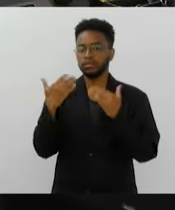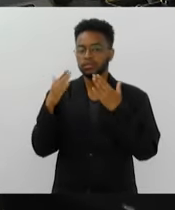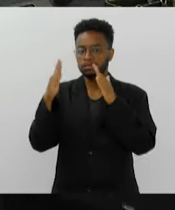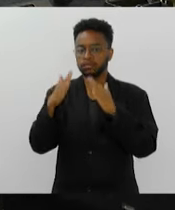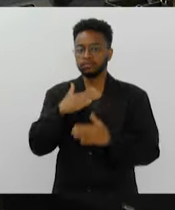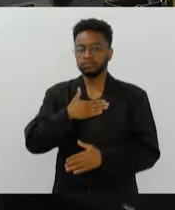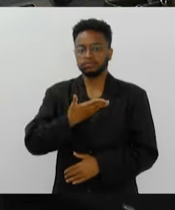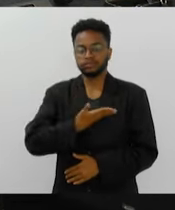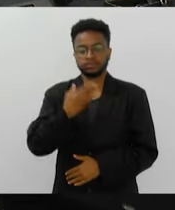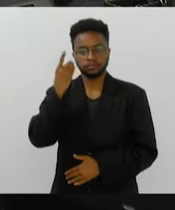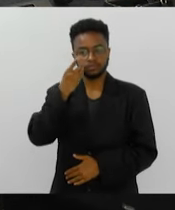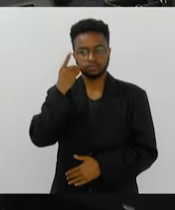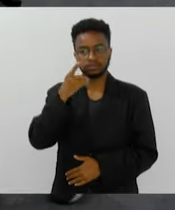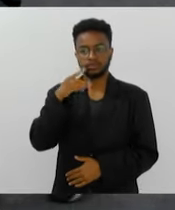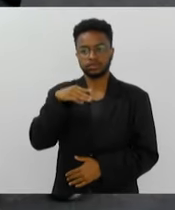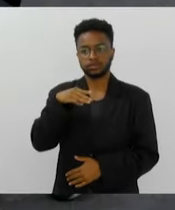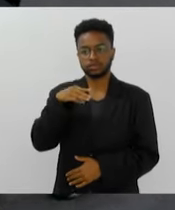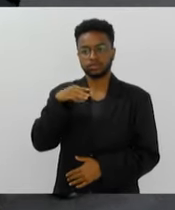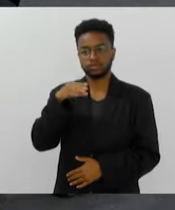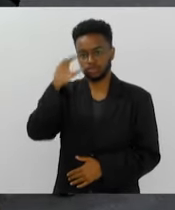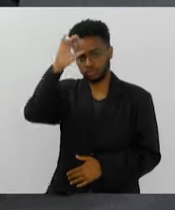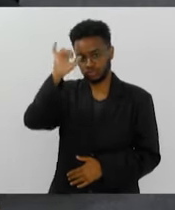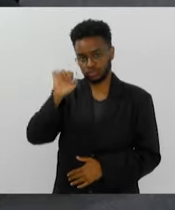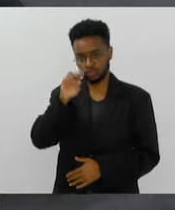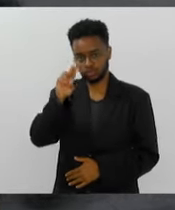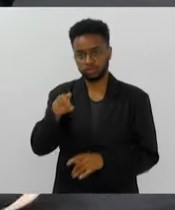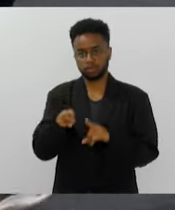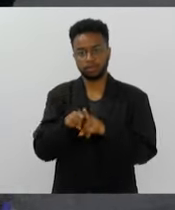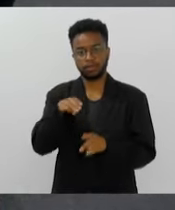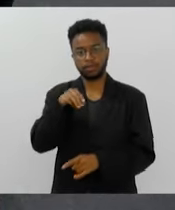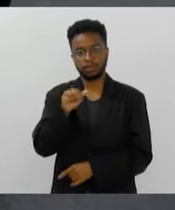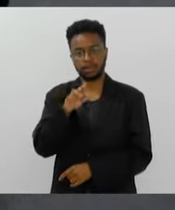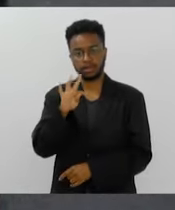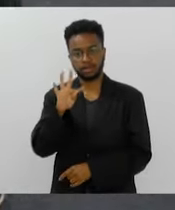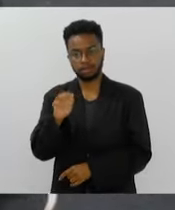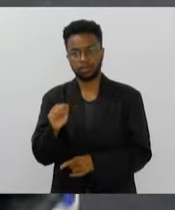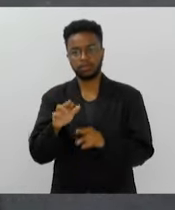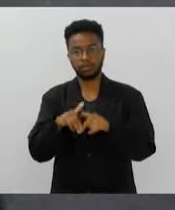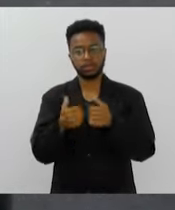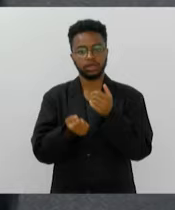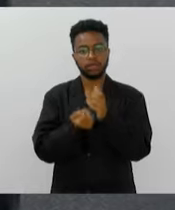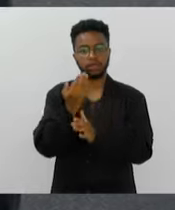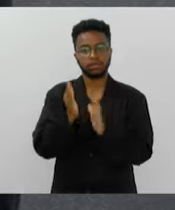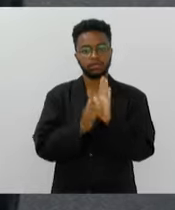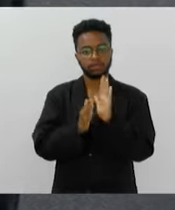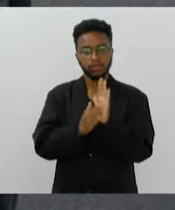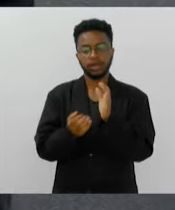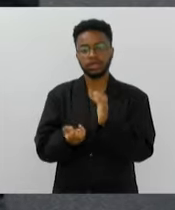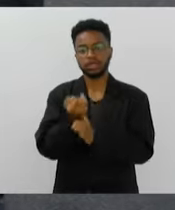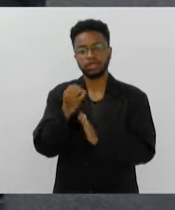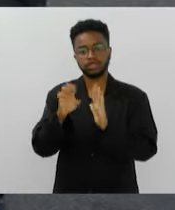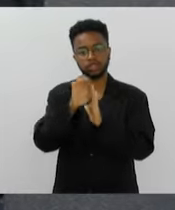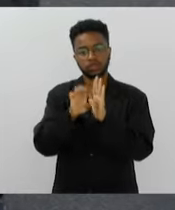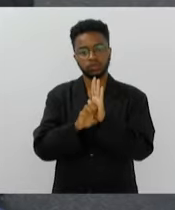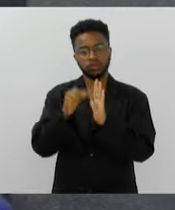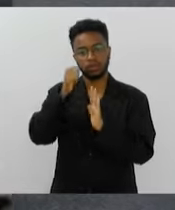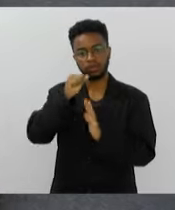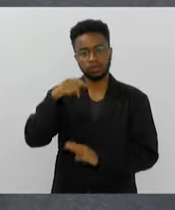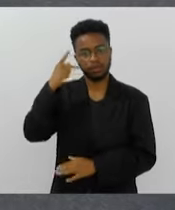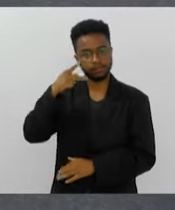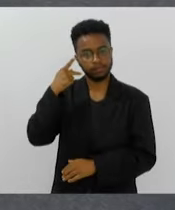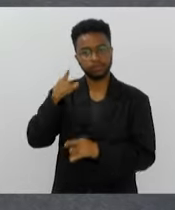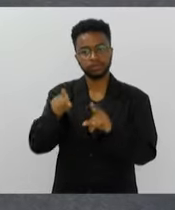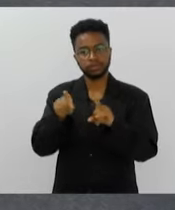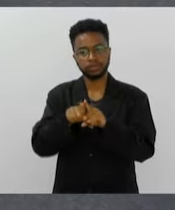tiju e Marta Rocha pela elaboração da proposição que estabelece o estatuto da mulher parlamentar e também das